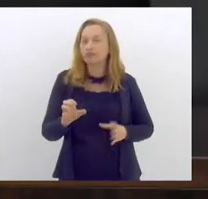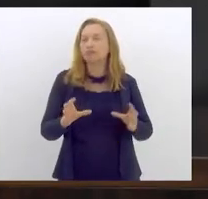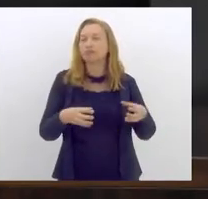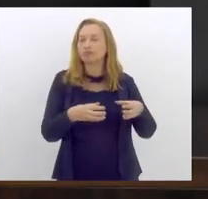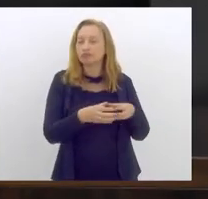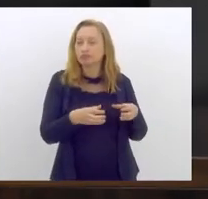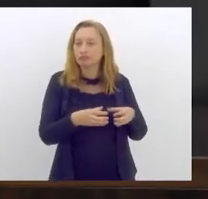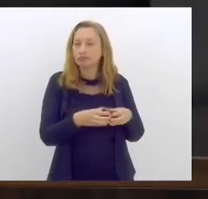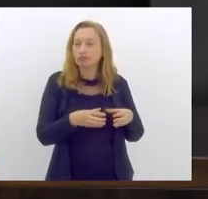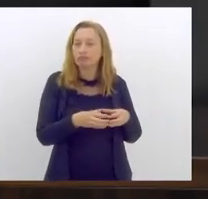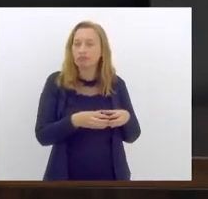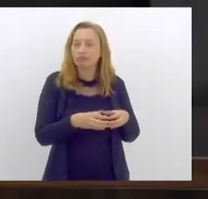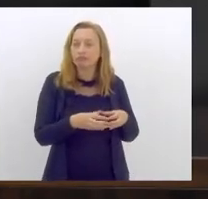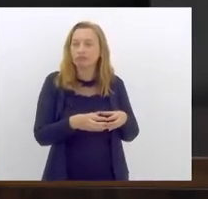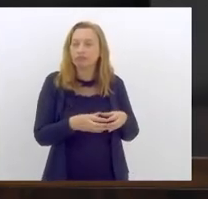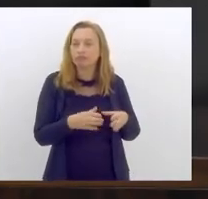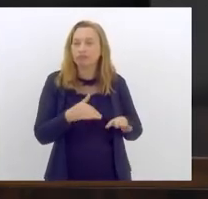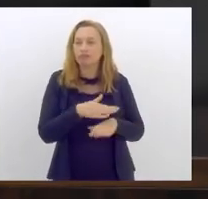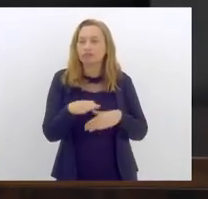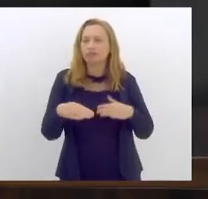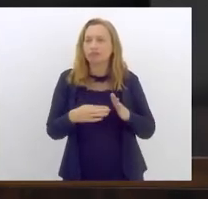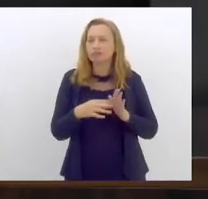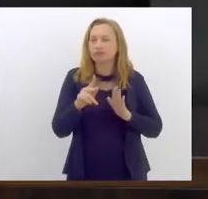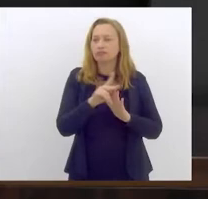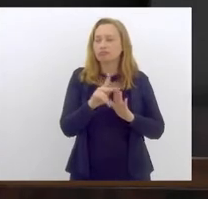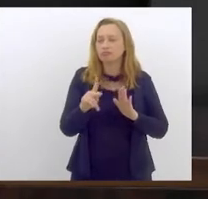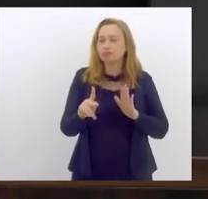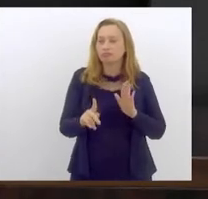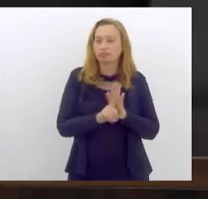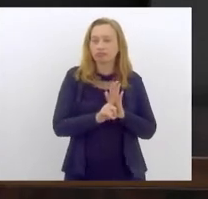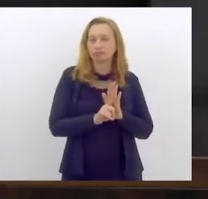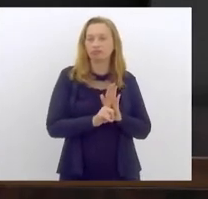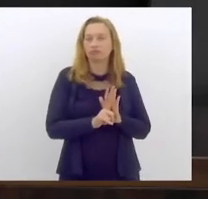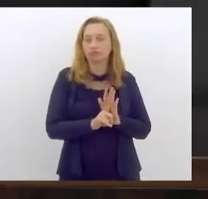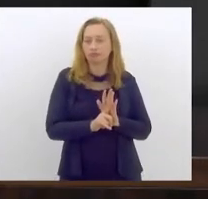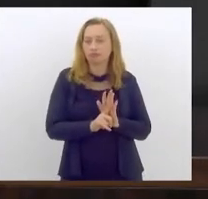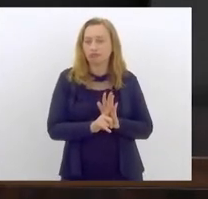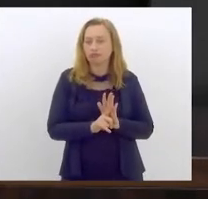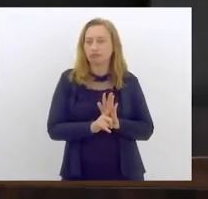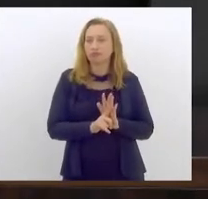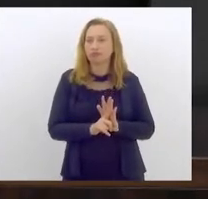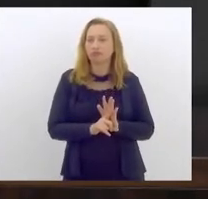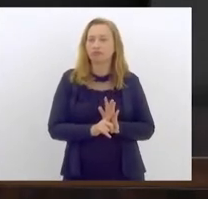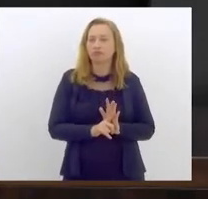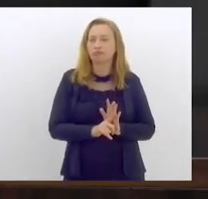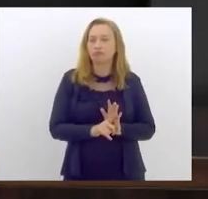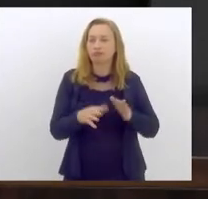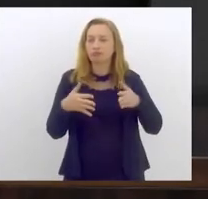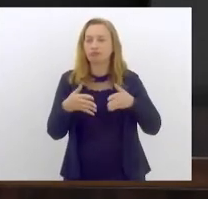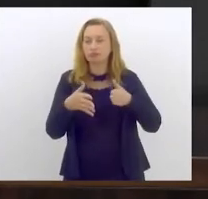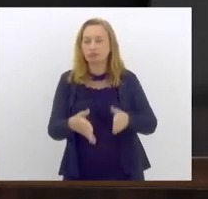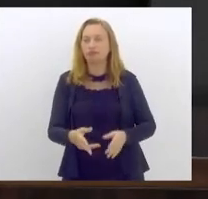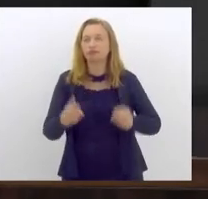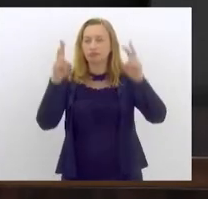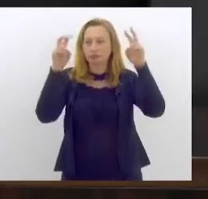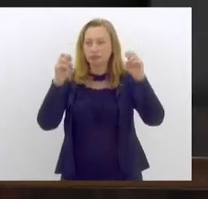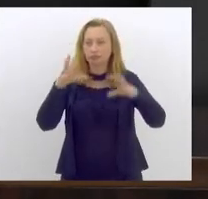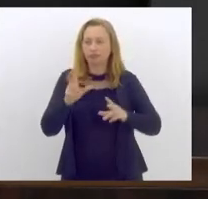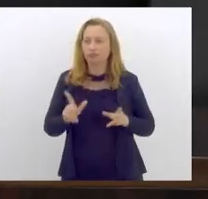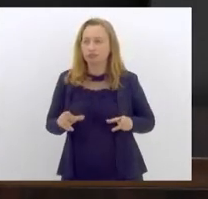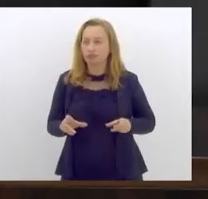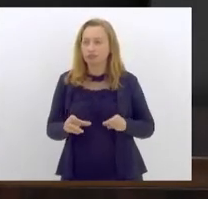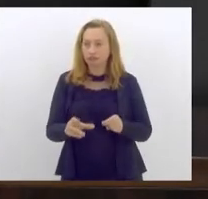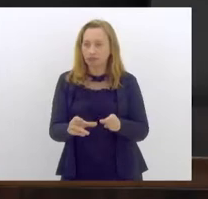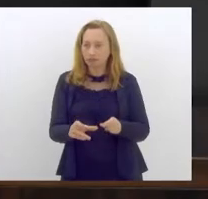a levantar todos os projetos de lei que dizem respeito a temática de câncer